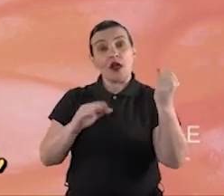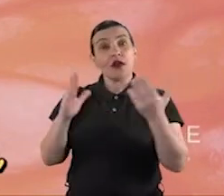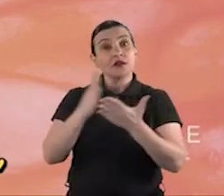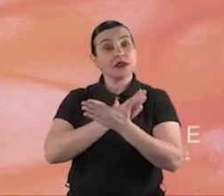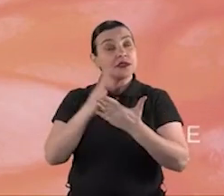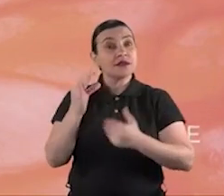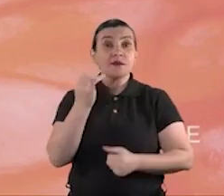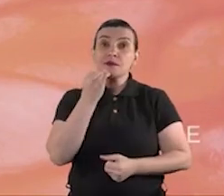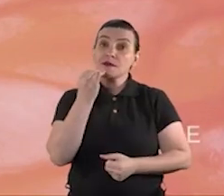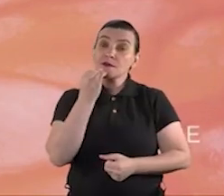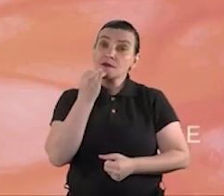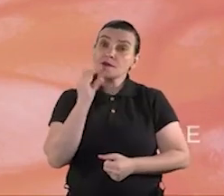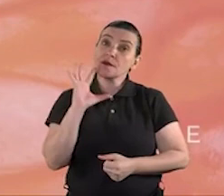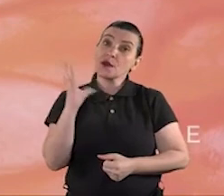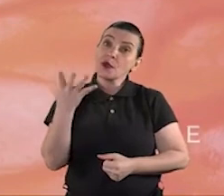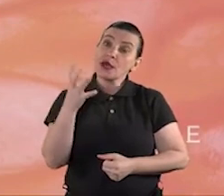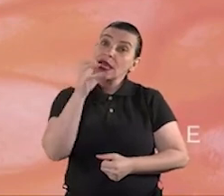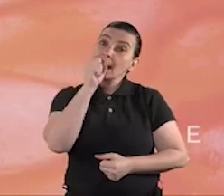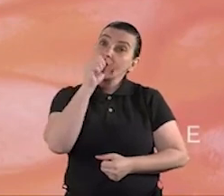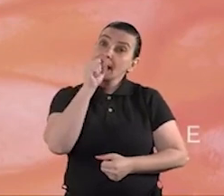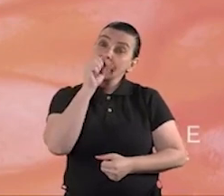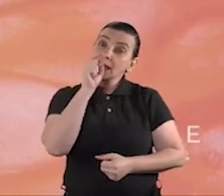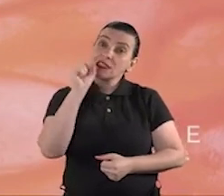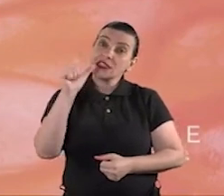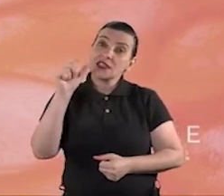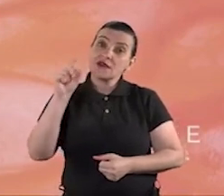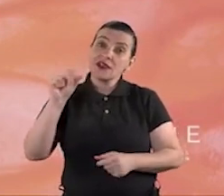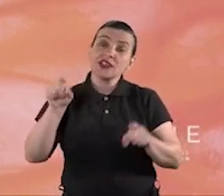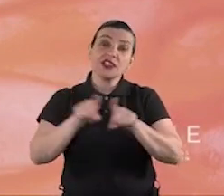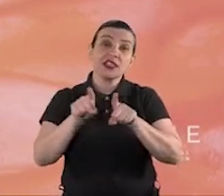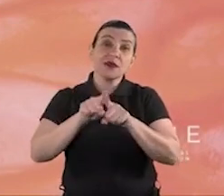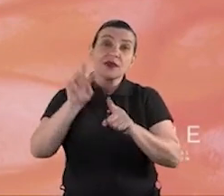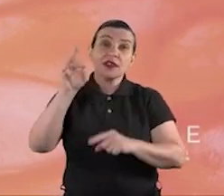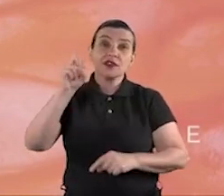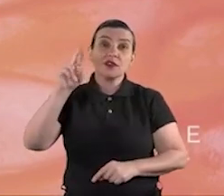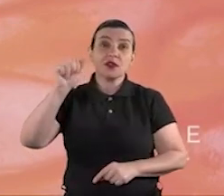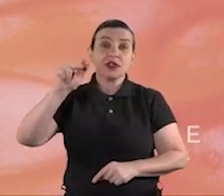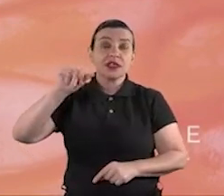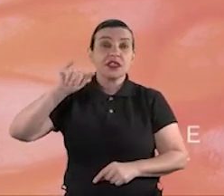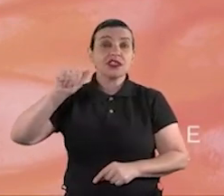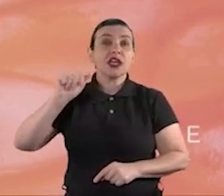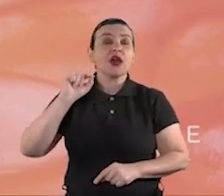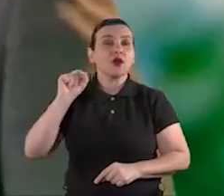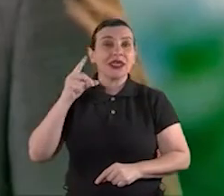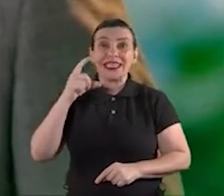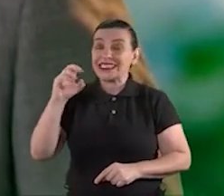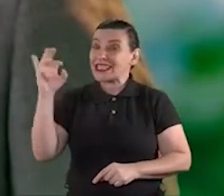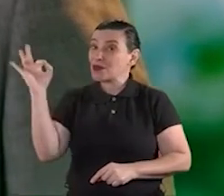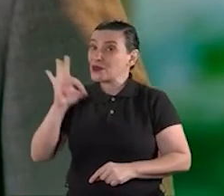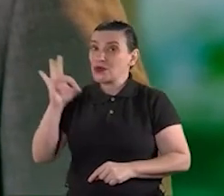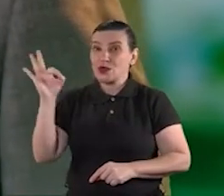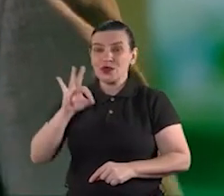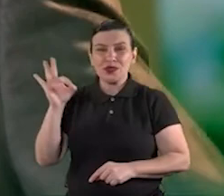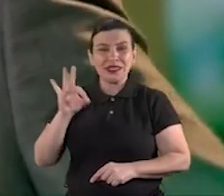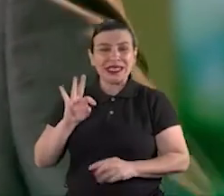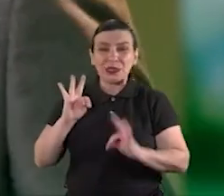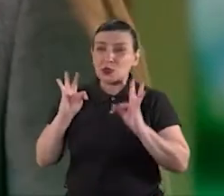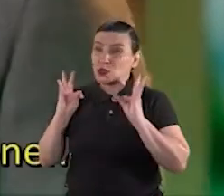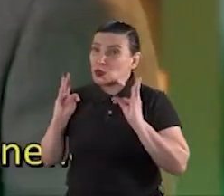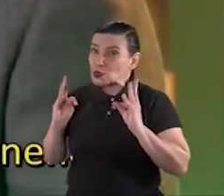alguns casos como por exemplo na laranja selvagem ou na toranja é quase cem porcento da química total do